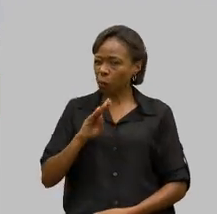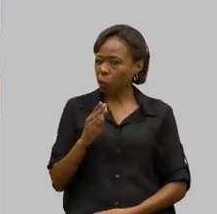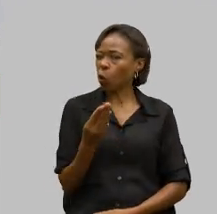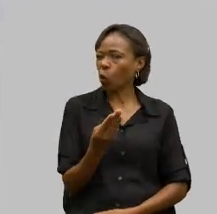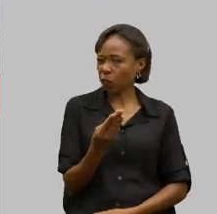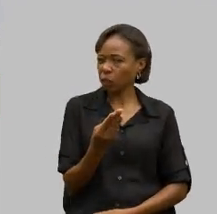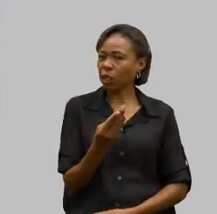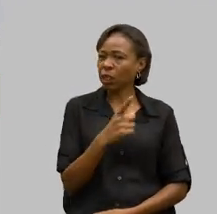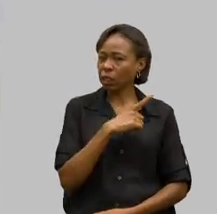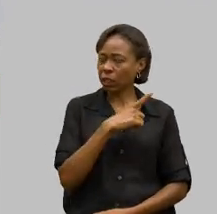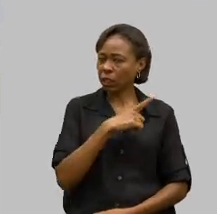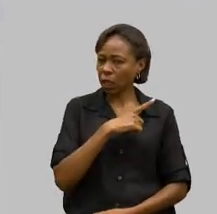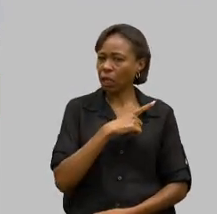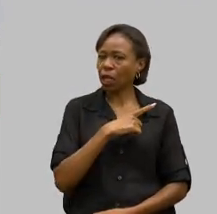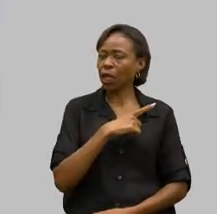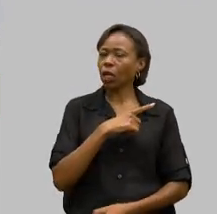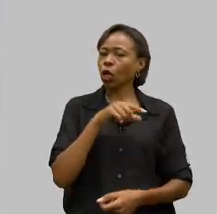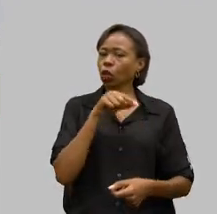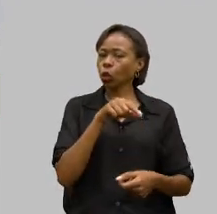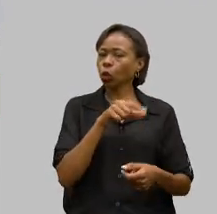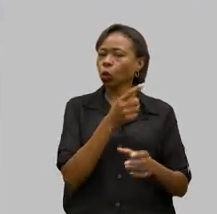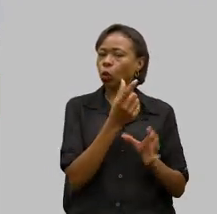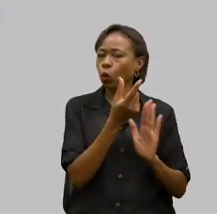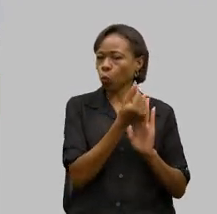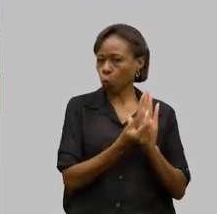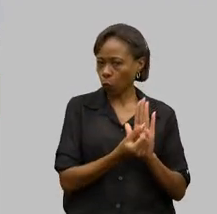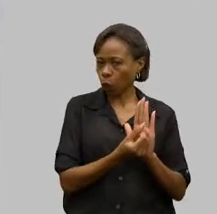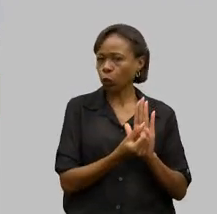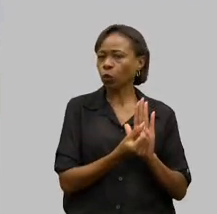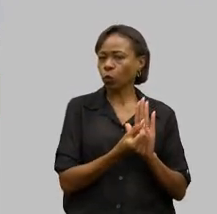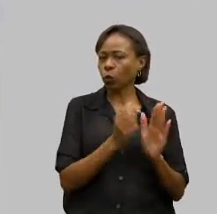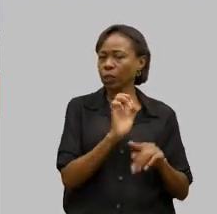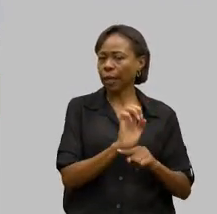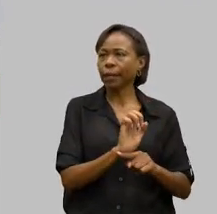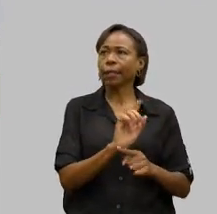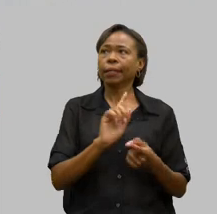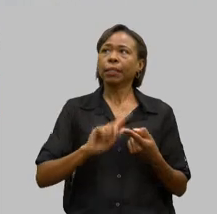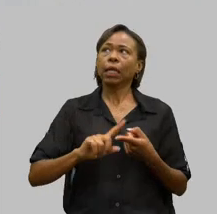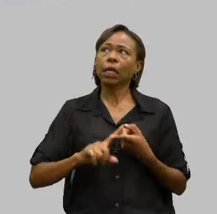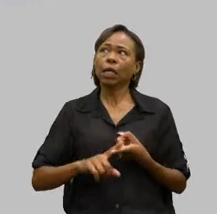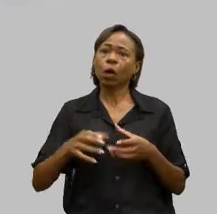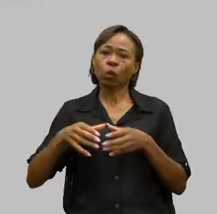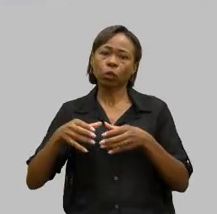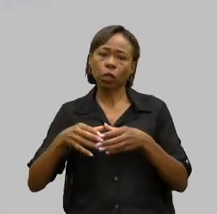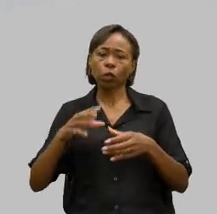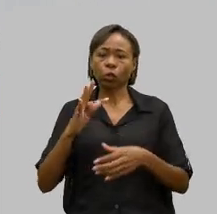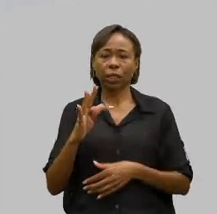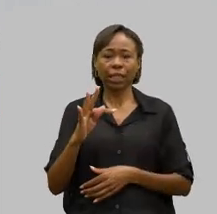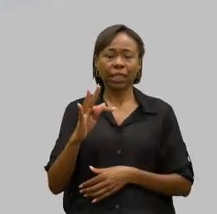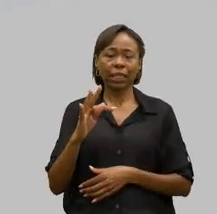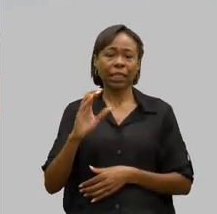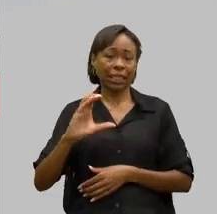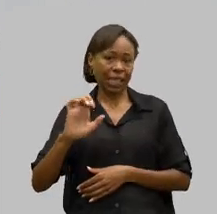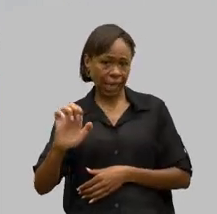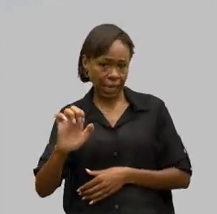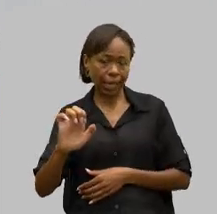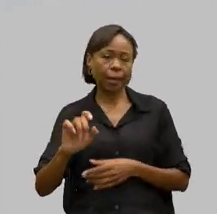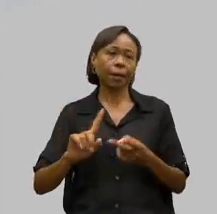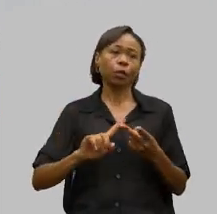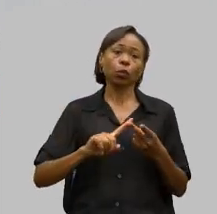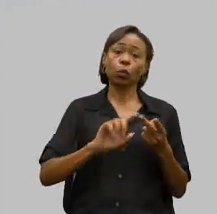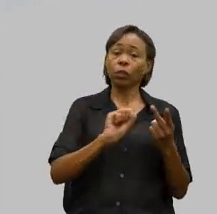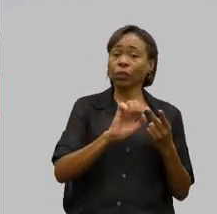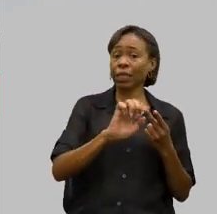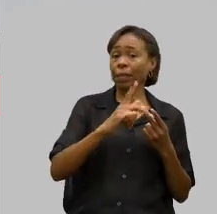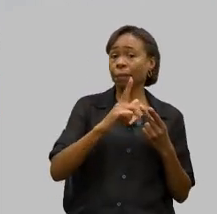Caixa Único do Estado. Existe uma comissão no TCE da CEPLAG que está em estudo em como retomar esse dinheiro para